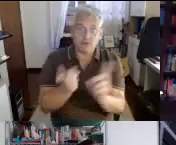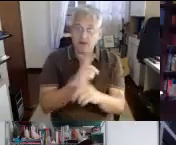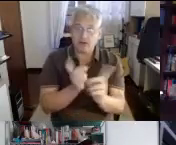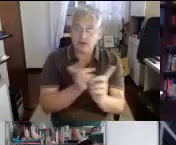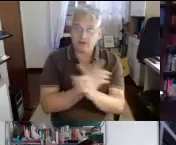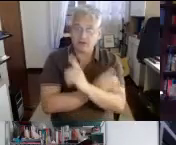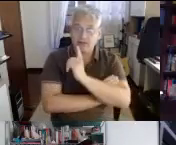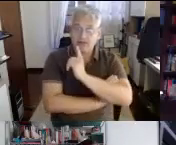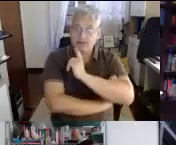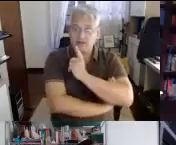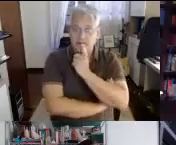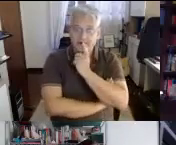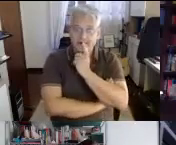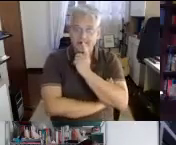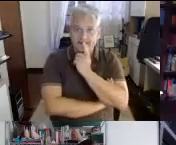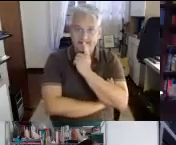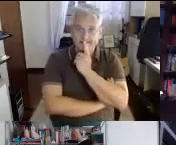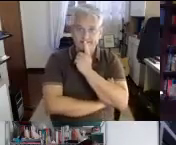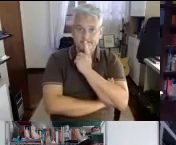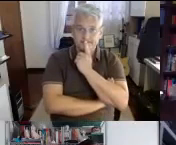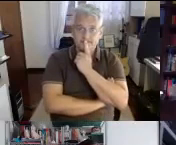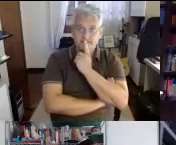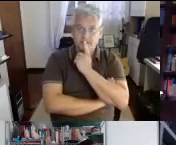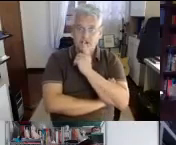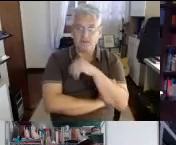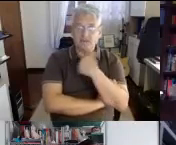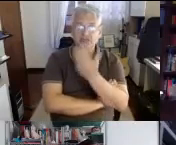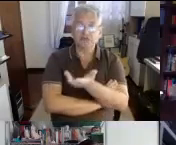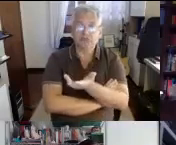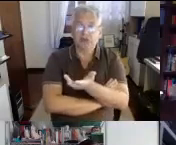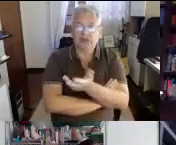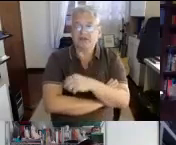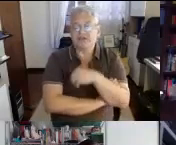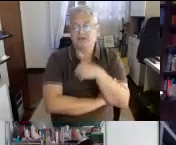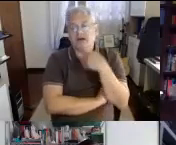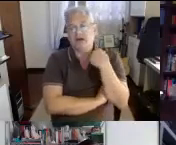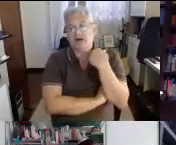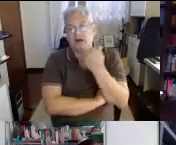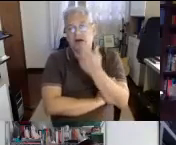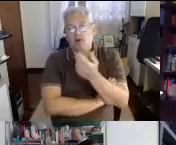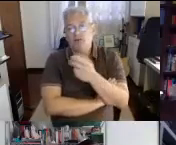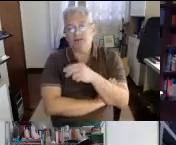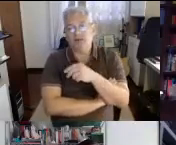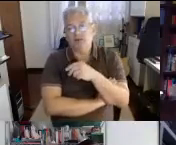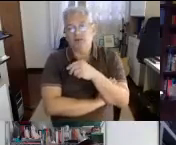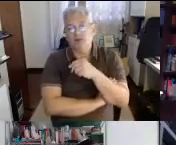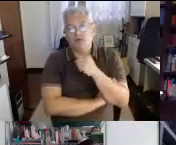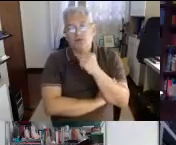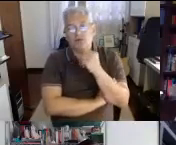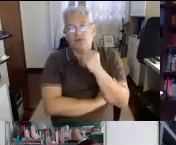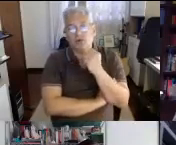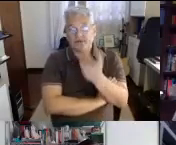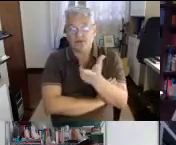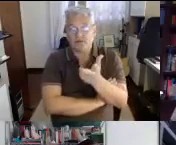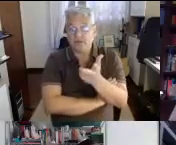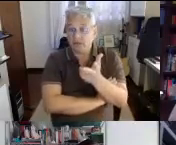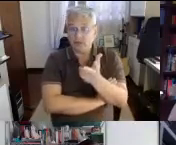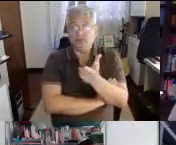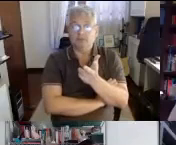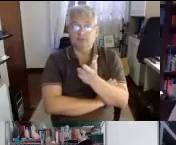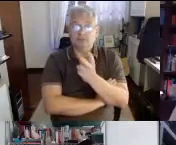alguma correspondência de alguma maneira, né? Aumentando turbulência, ou aumentando o coeficiente